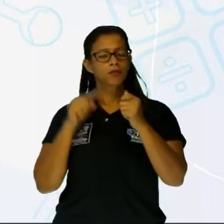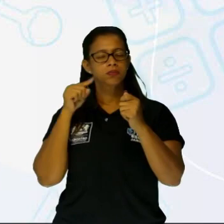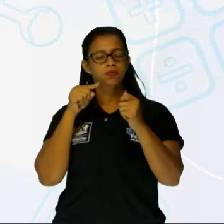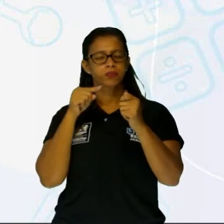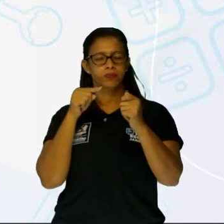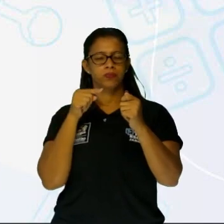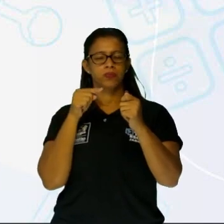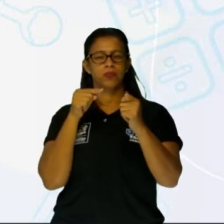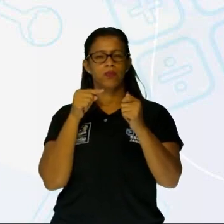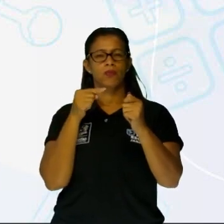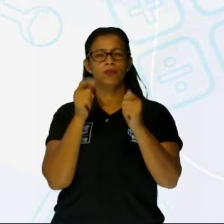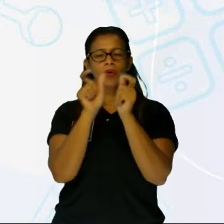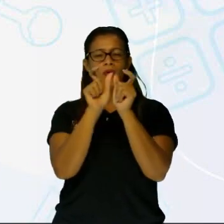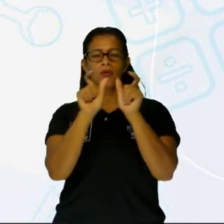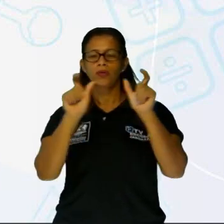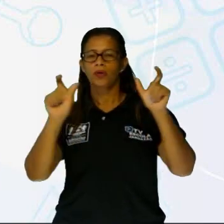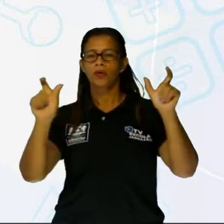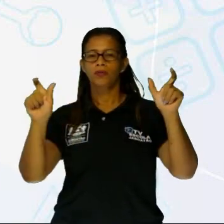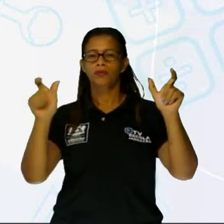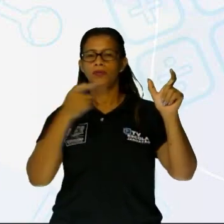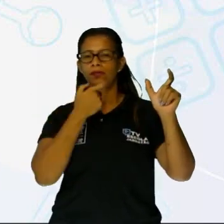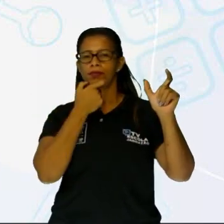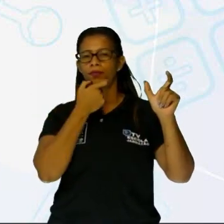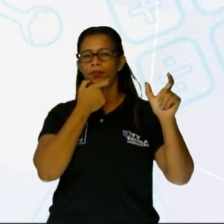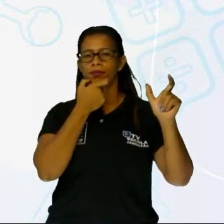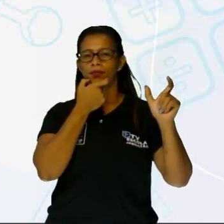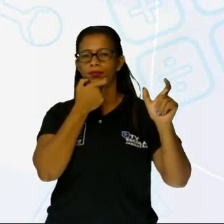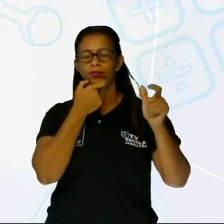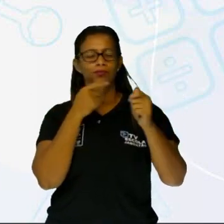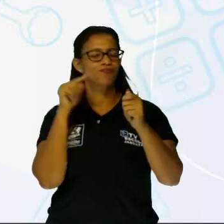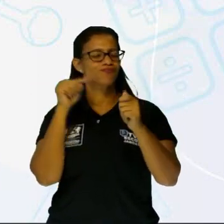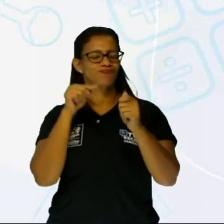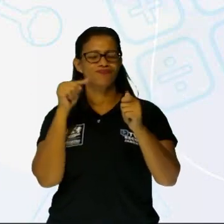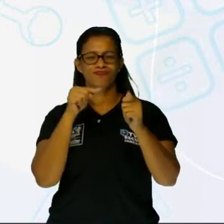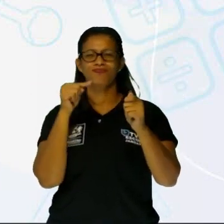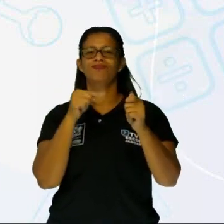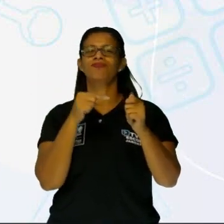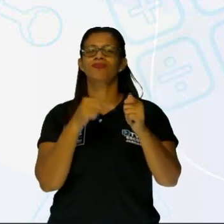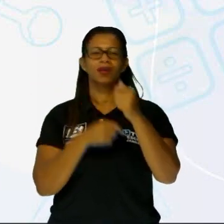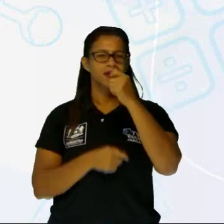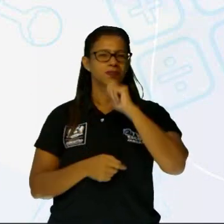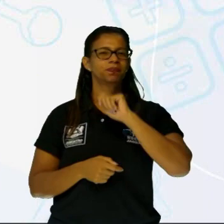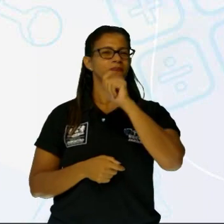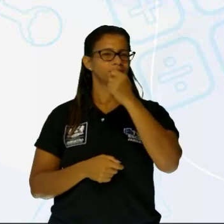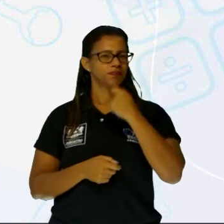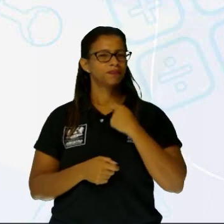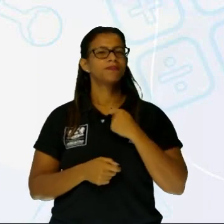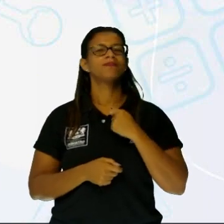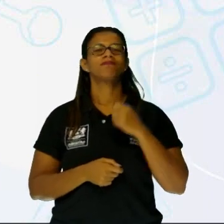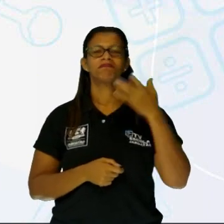cream should be delicious. Ou seja, esse sorvete deve estar